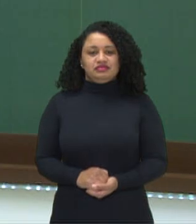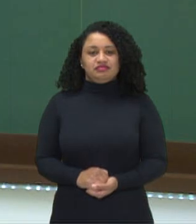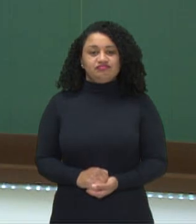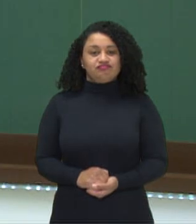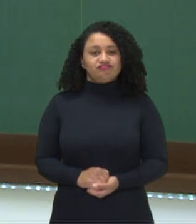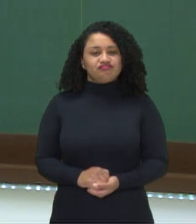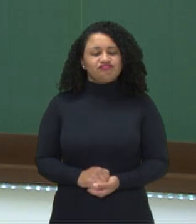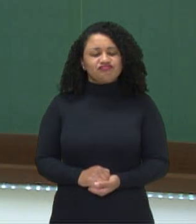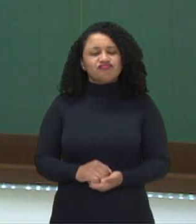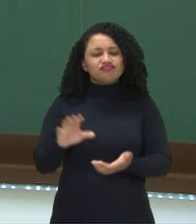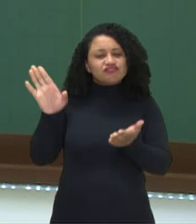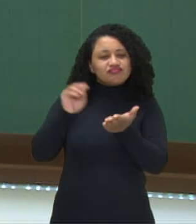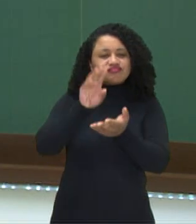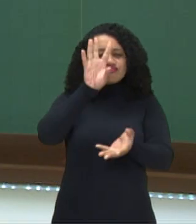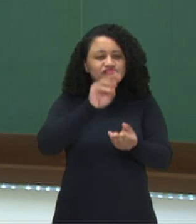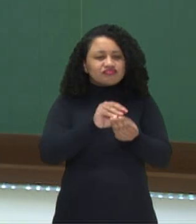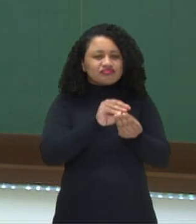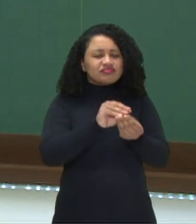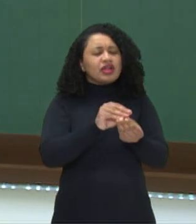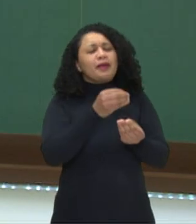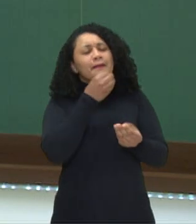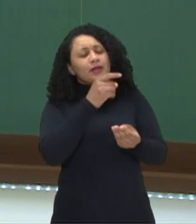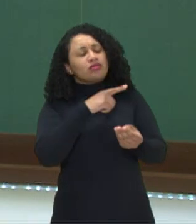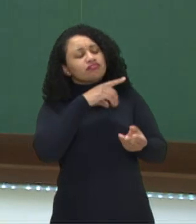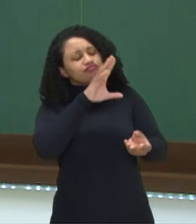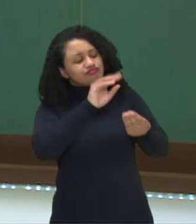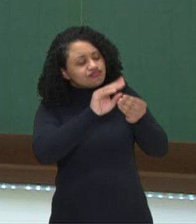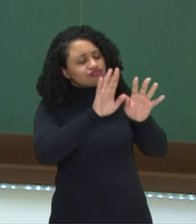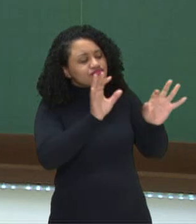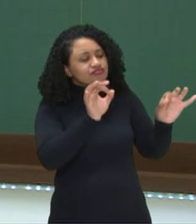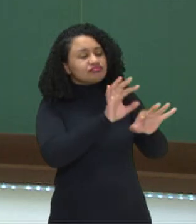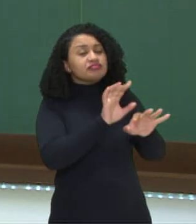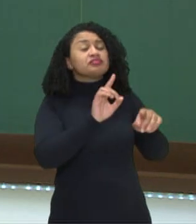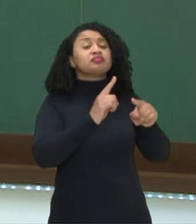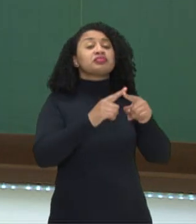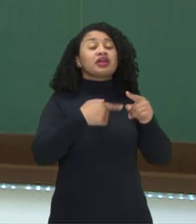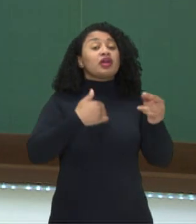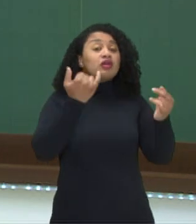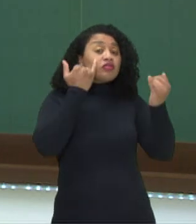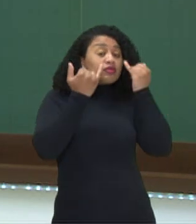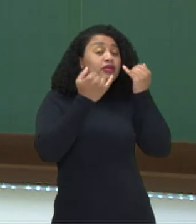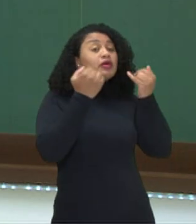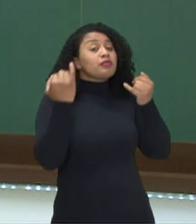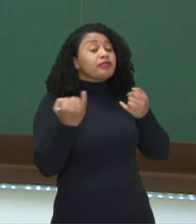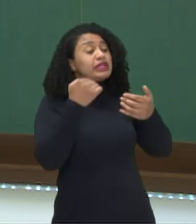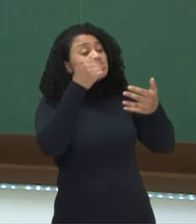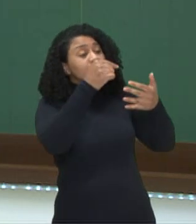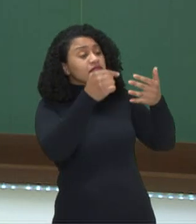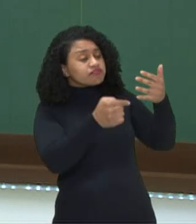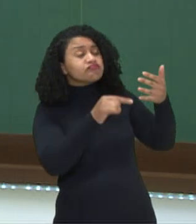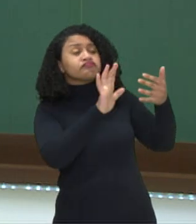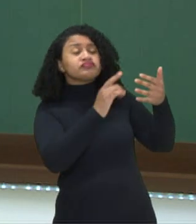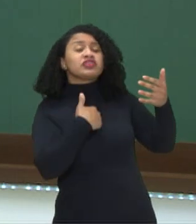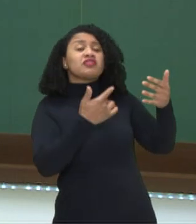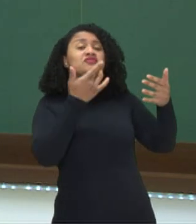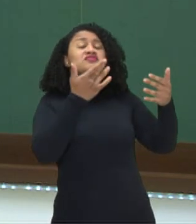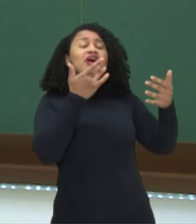Caprichou nesse teu resuminho aí? É sempre bom ter um resumo à mão para que, né, as informações importantes estejam ali de